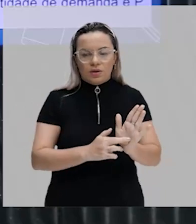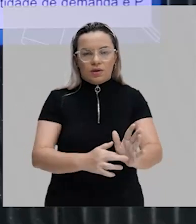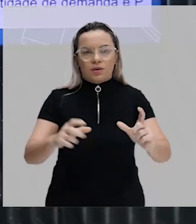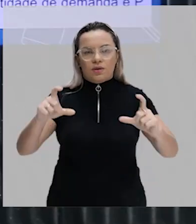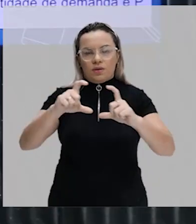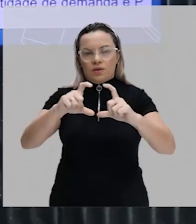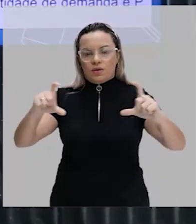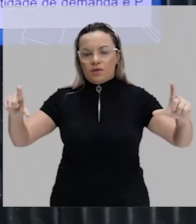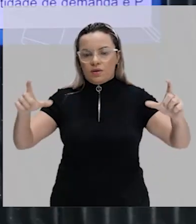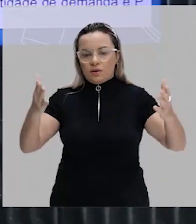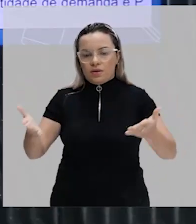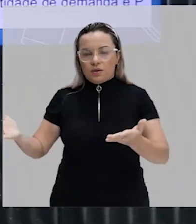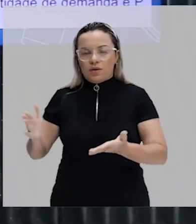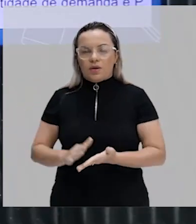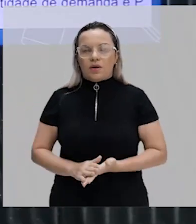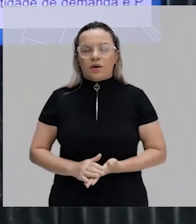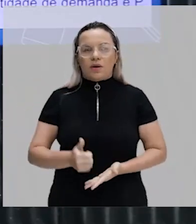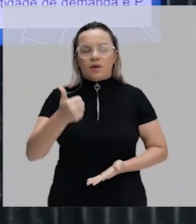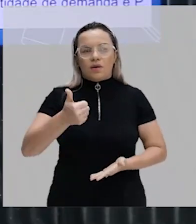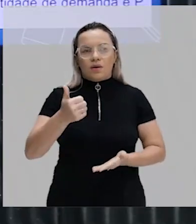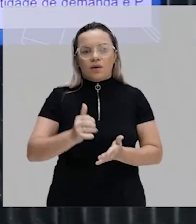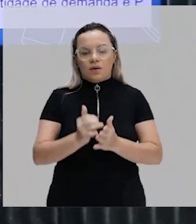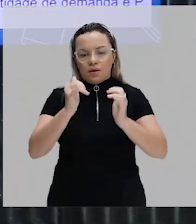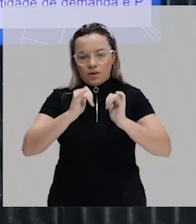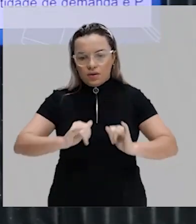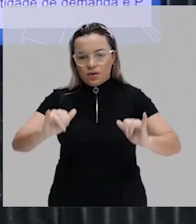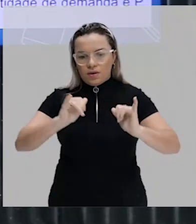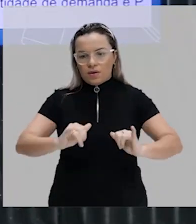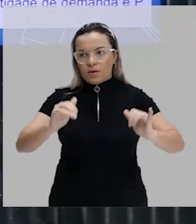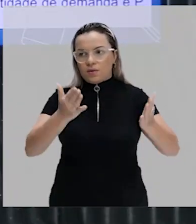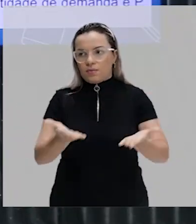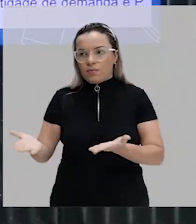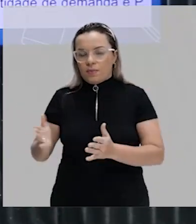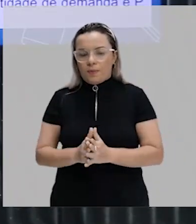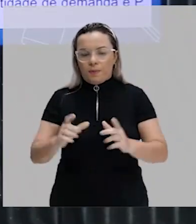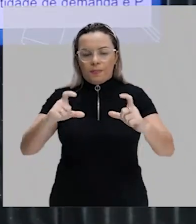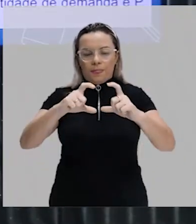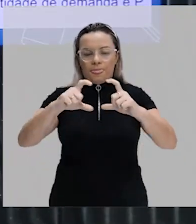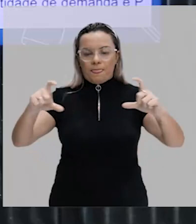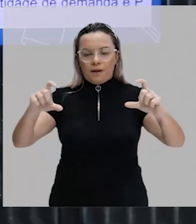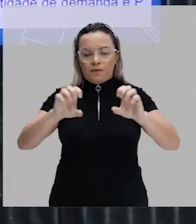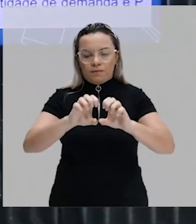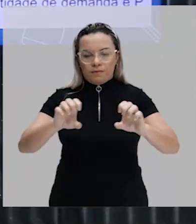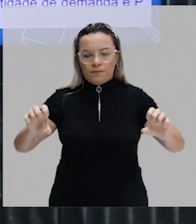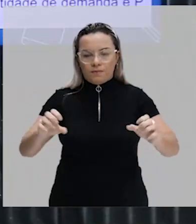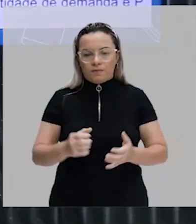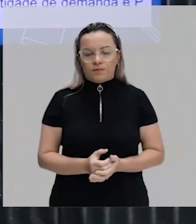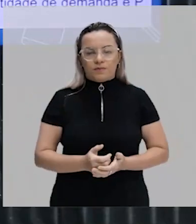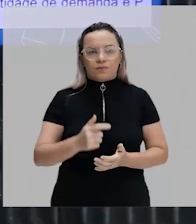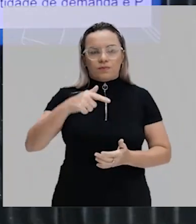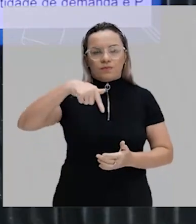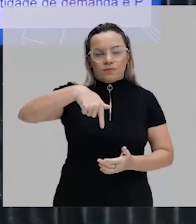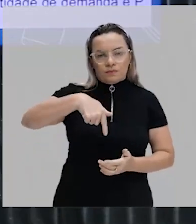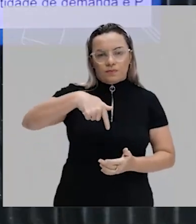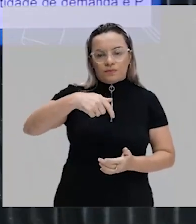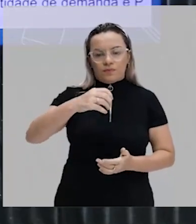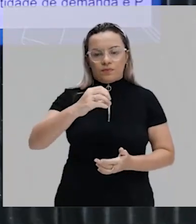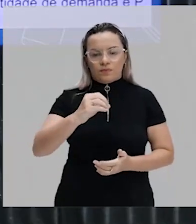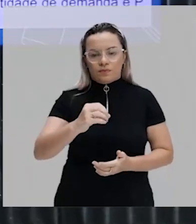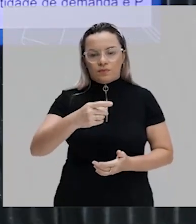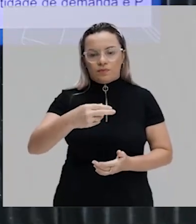dar um destaque aí no teu material, tá? Essas duas aqui equações, tá? A QO, que é dada